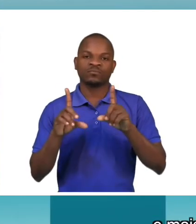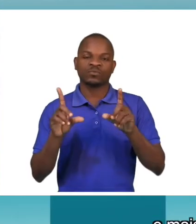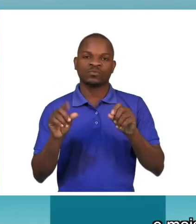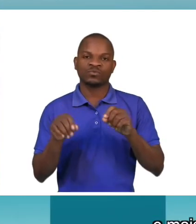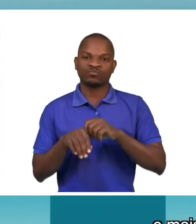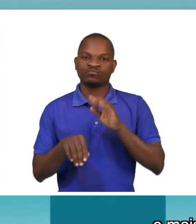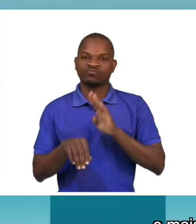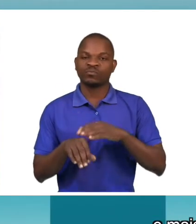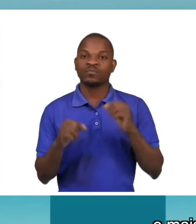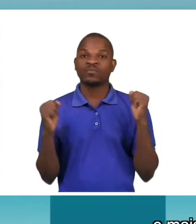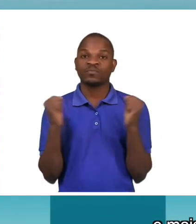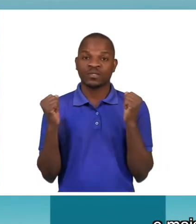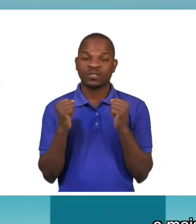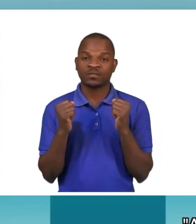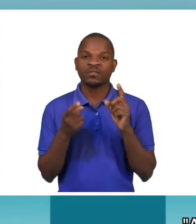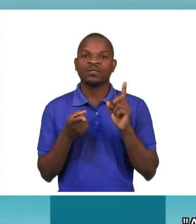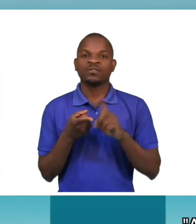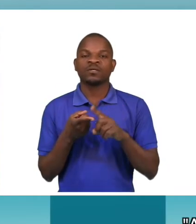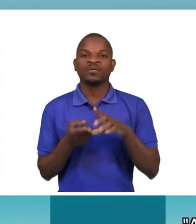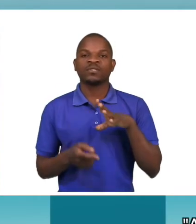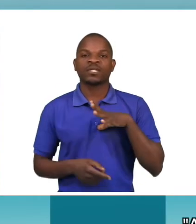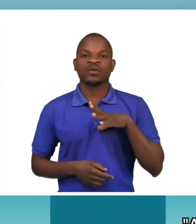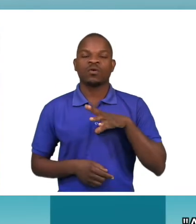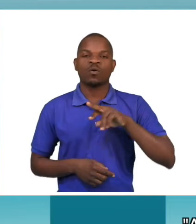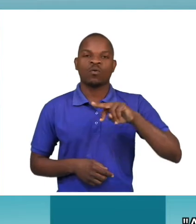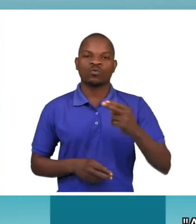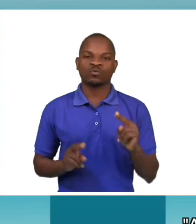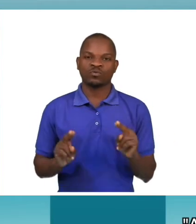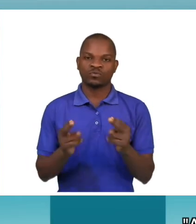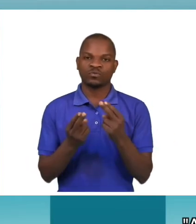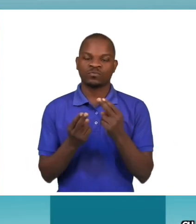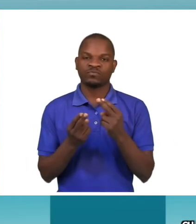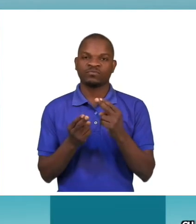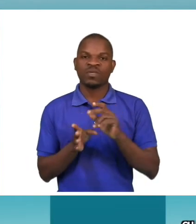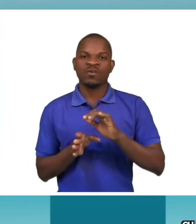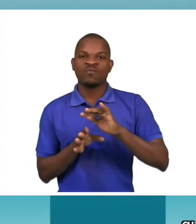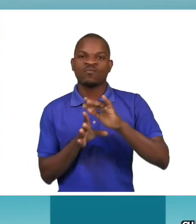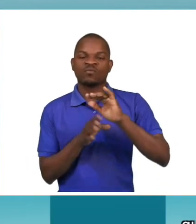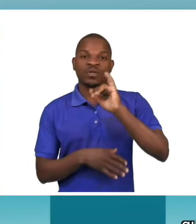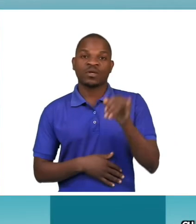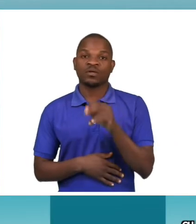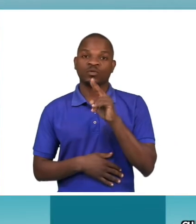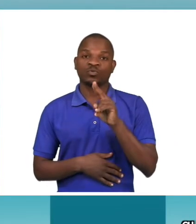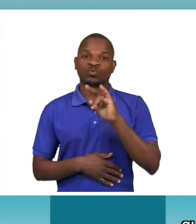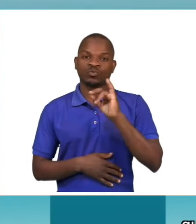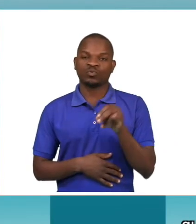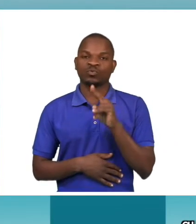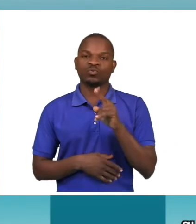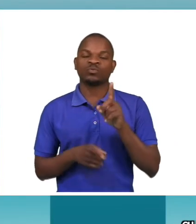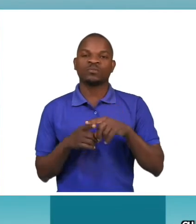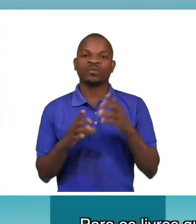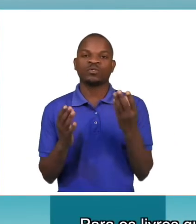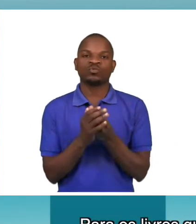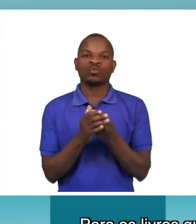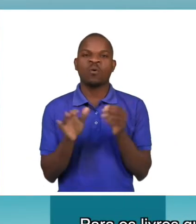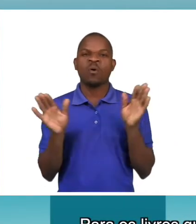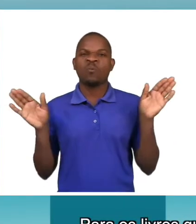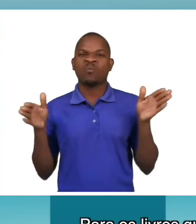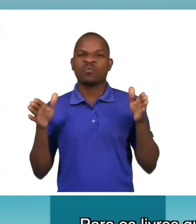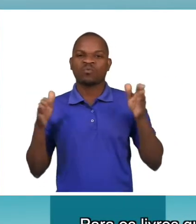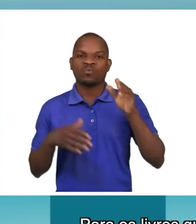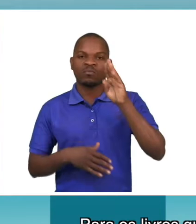recentemente este ano mesmo lançámos a Formiga Juju e a Borboleta Moarussi que fala do tema da educação da rapariga Exato